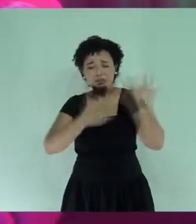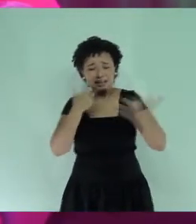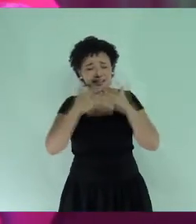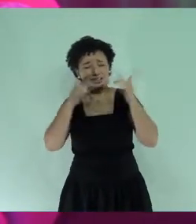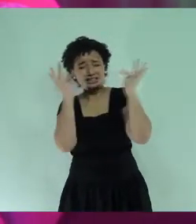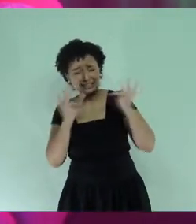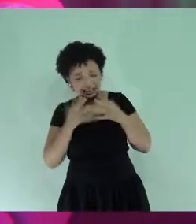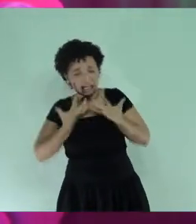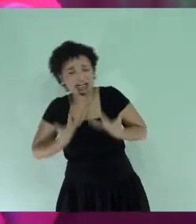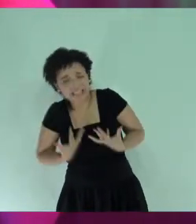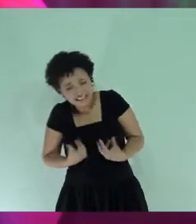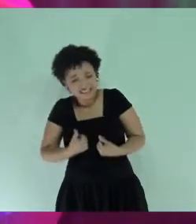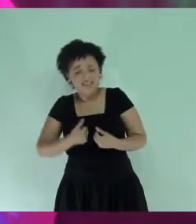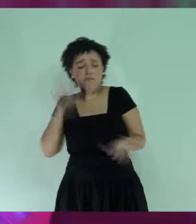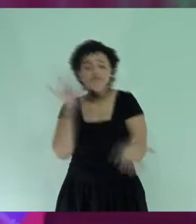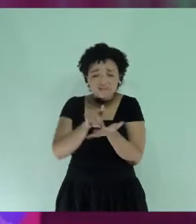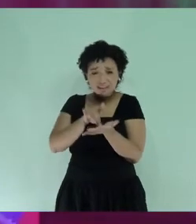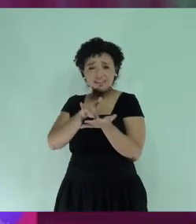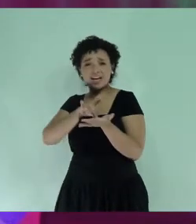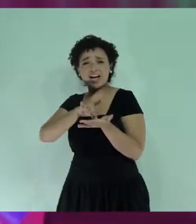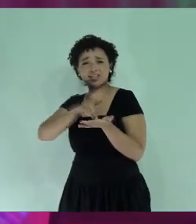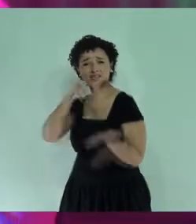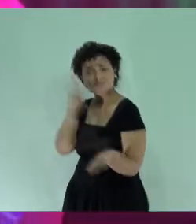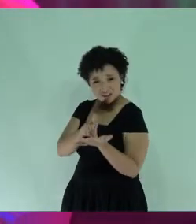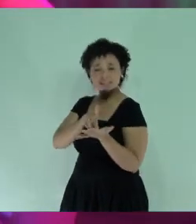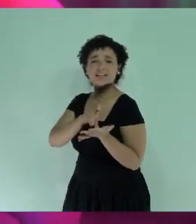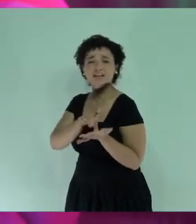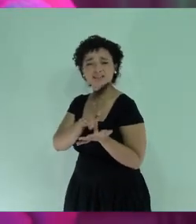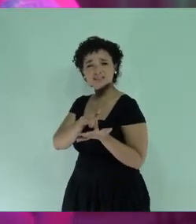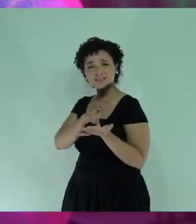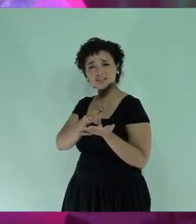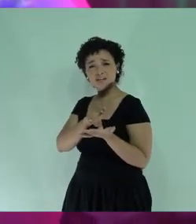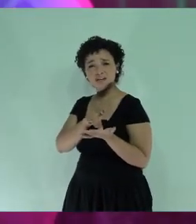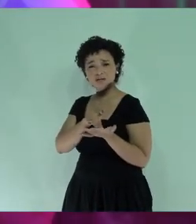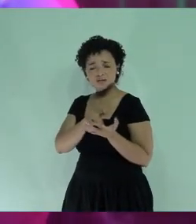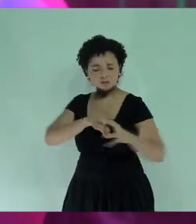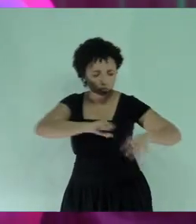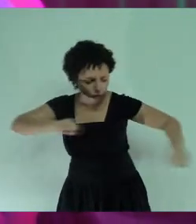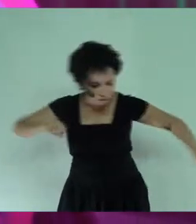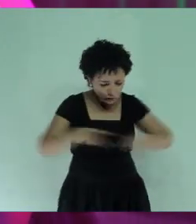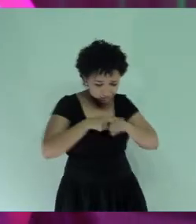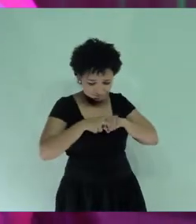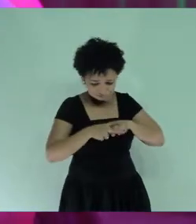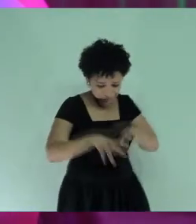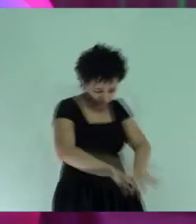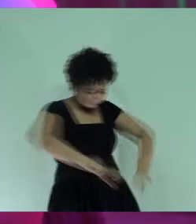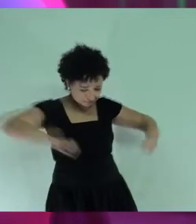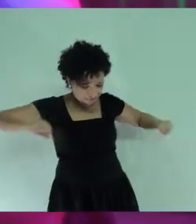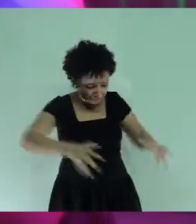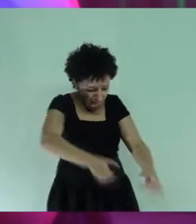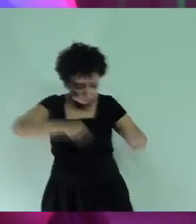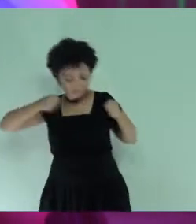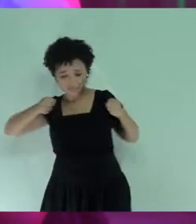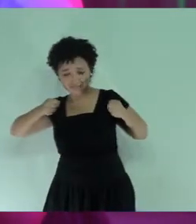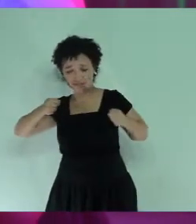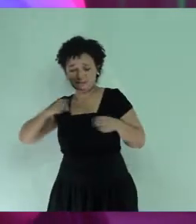Absorver a alegria melancólica, mostrar a verdadeira verdade, crua, nua. Desenterrar a viúva dos sentidos e lançar